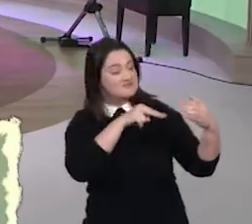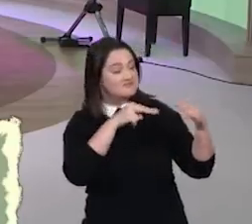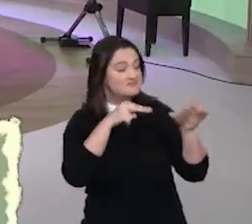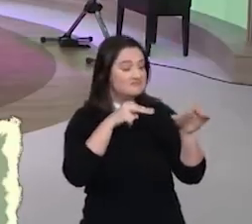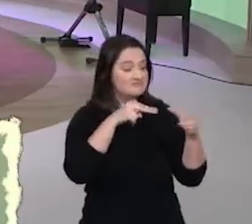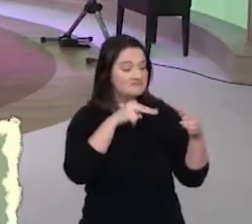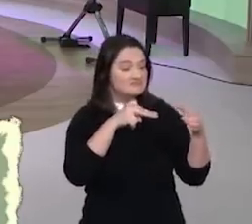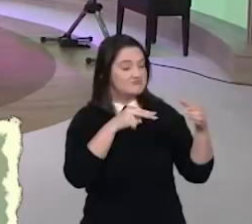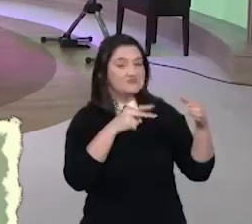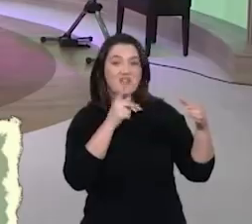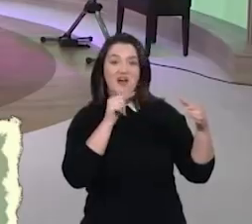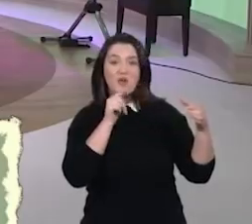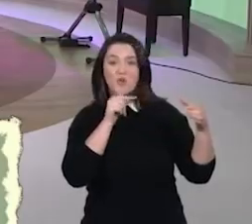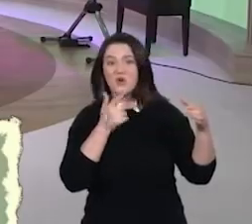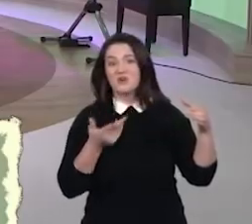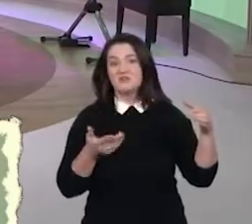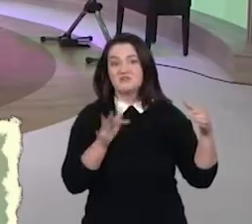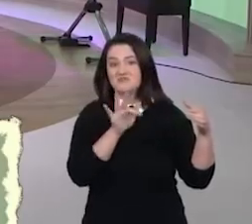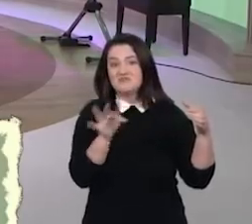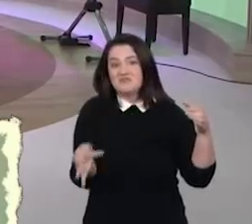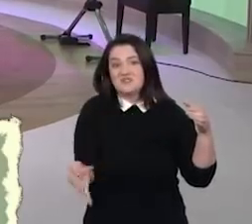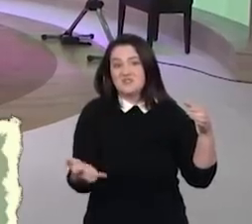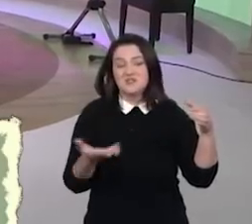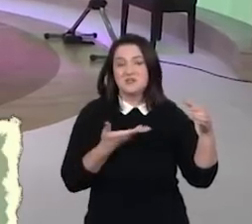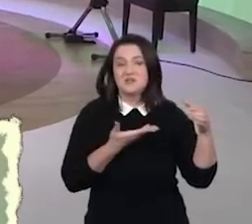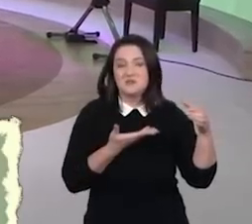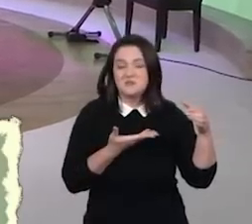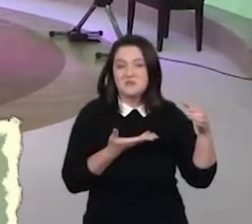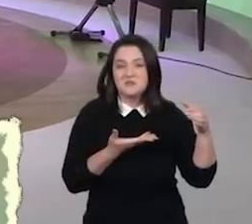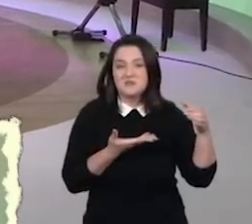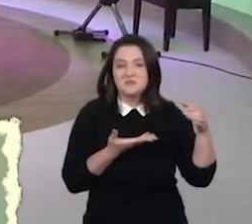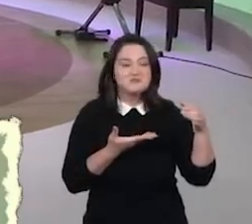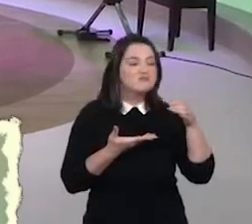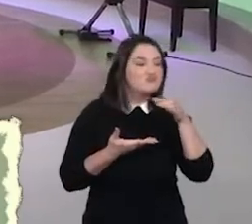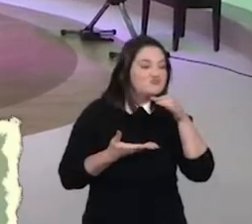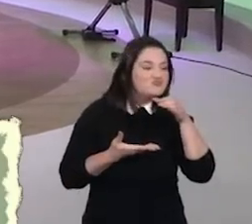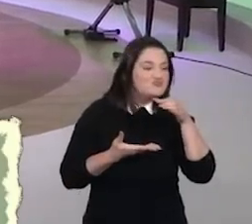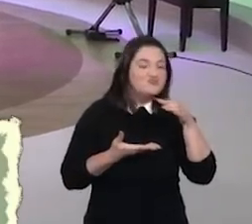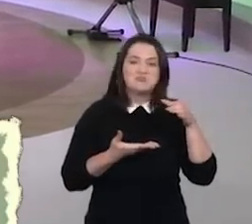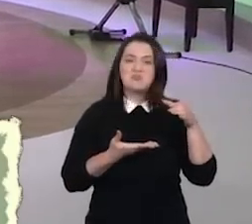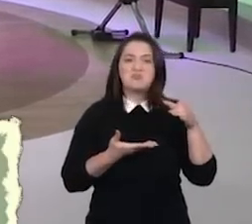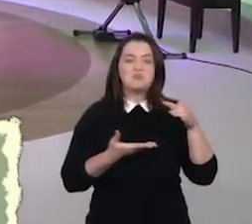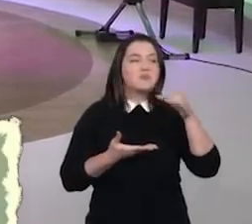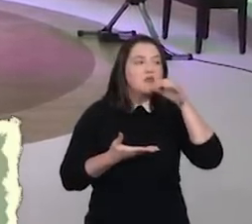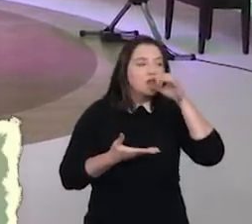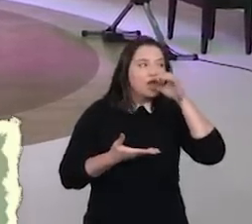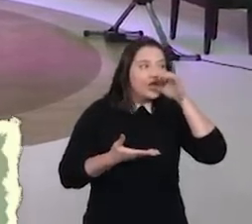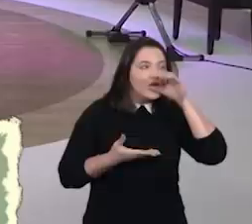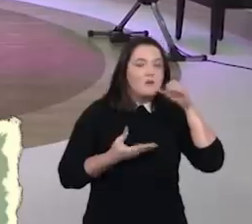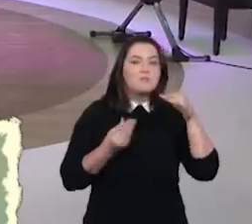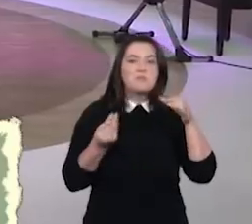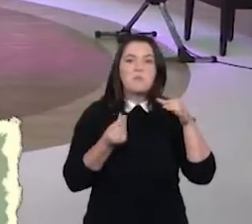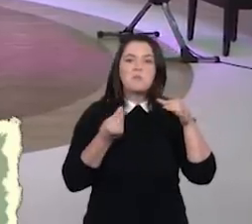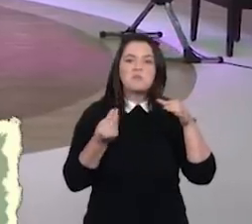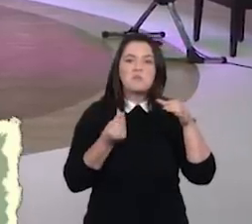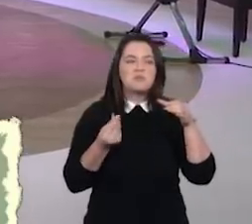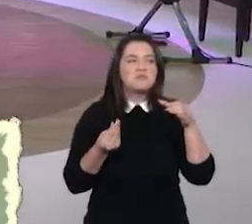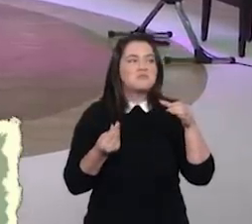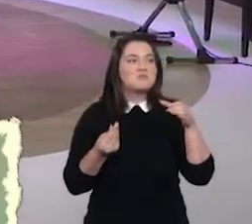seja diferente do que você toma, talvez, no dia a dia. Não tem cheiro, não tem cor, não tem